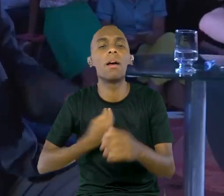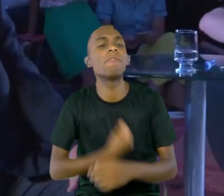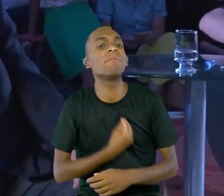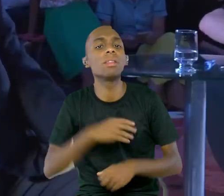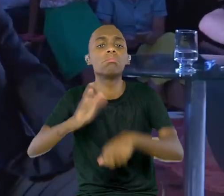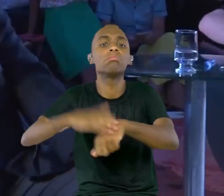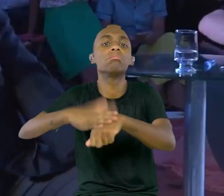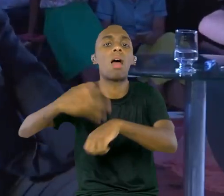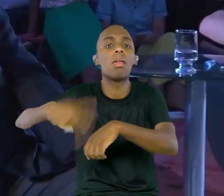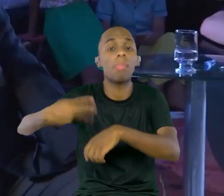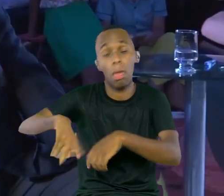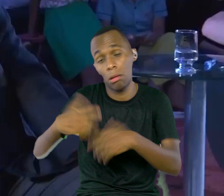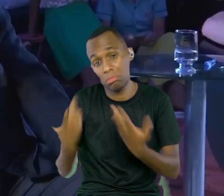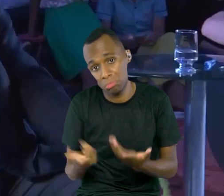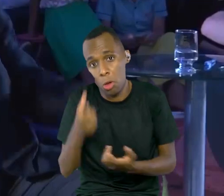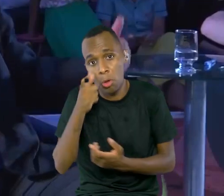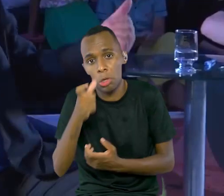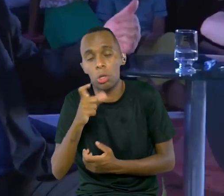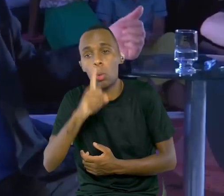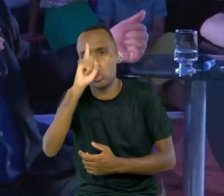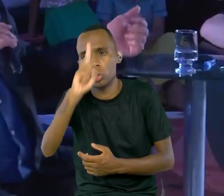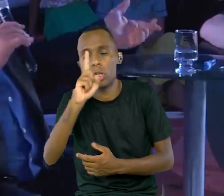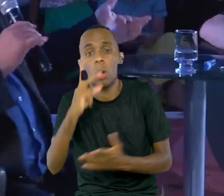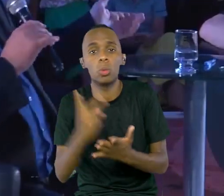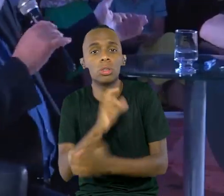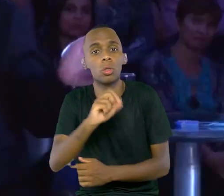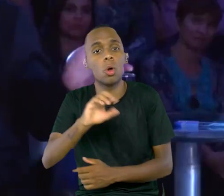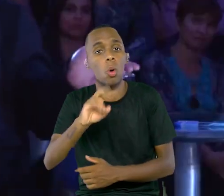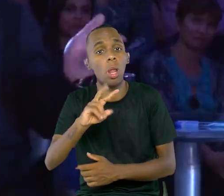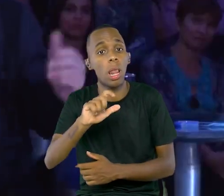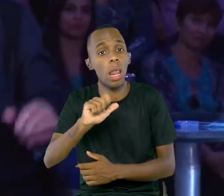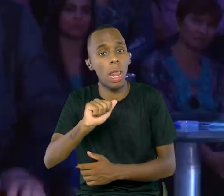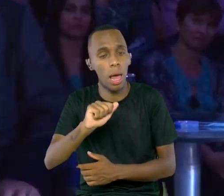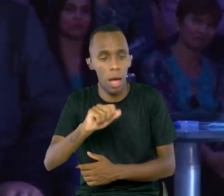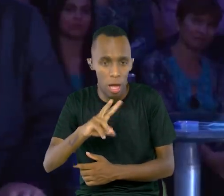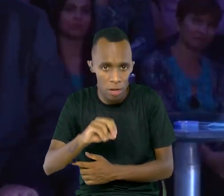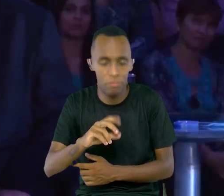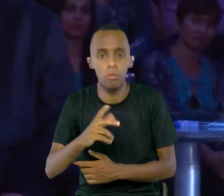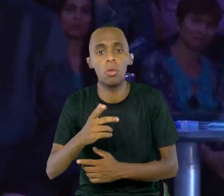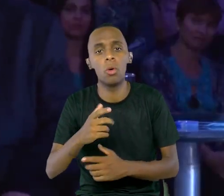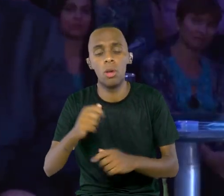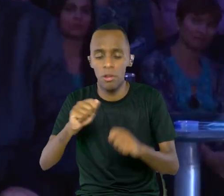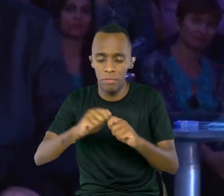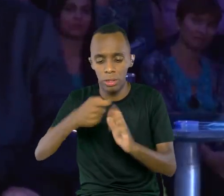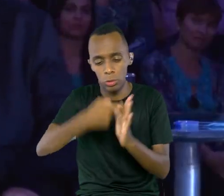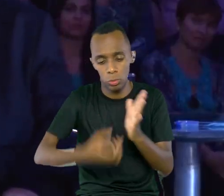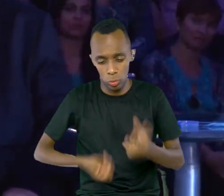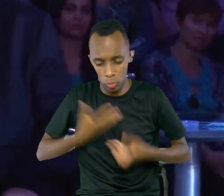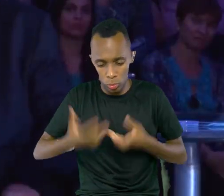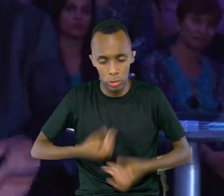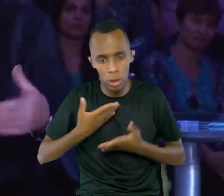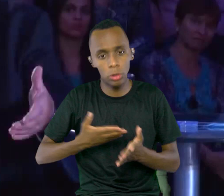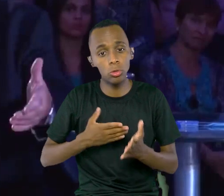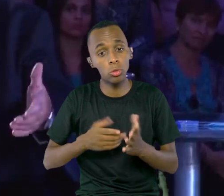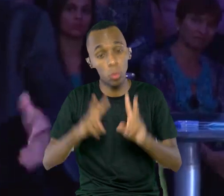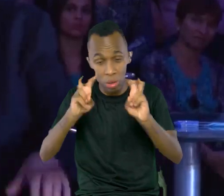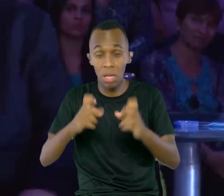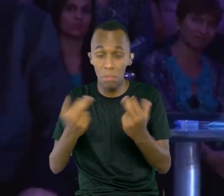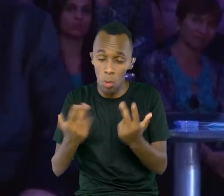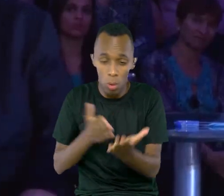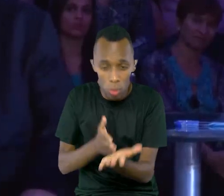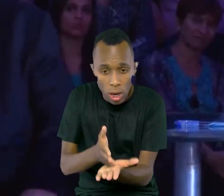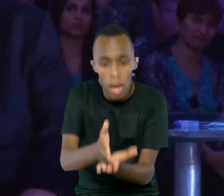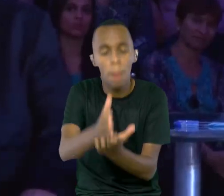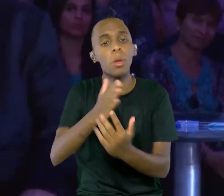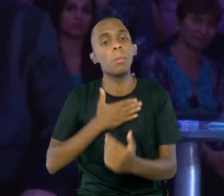sobre o que deveria ser a vida dele. Curiosamente, um dia, Olavo Bilac fez um poema chamado No Meio do